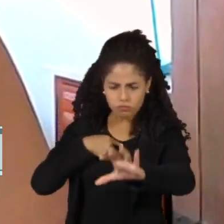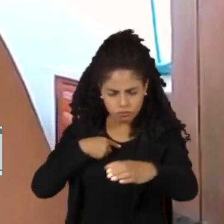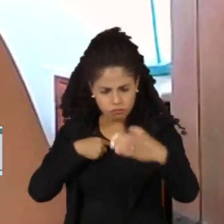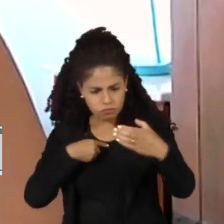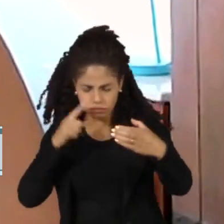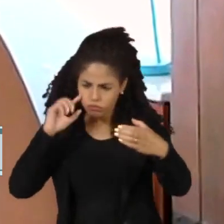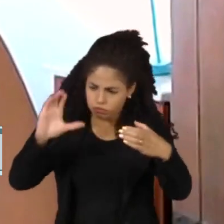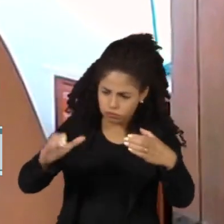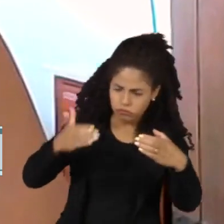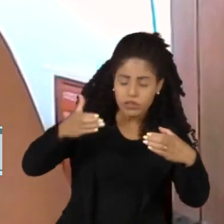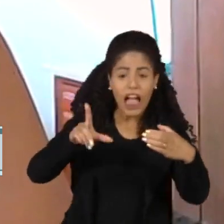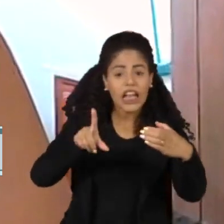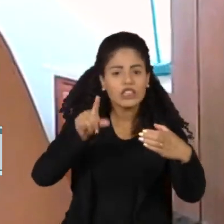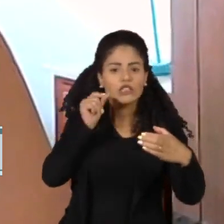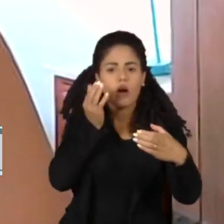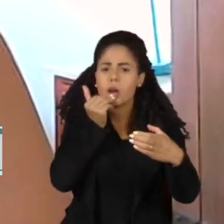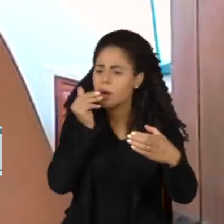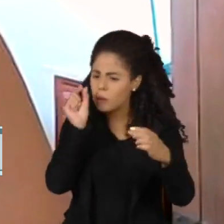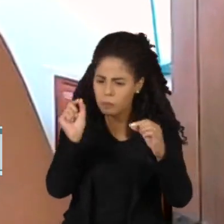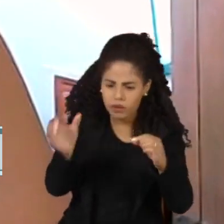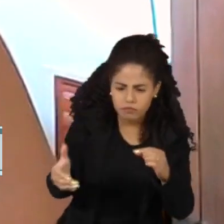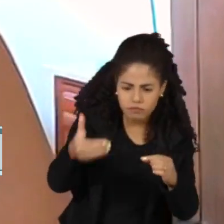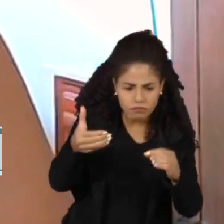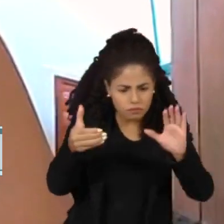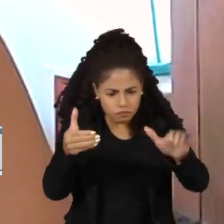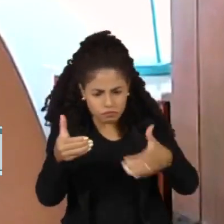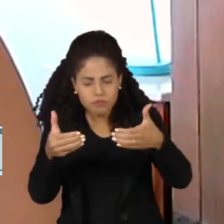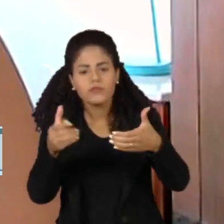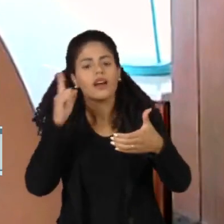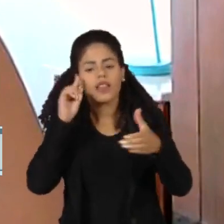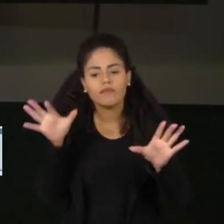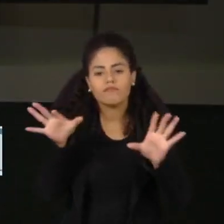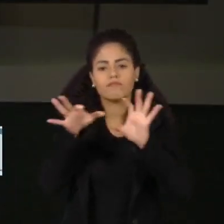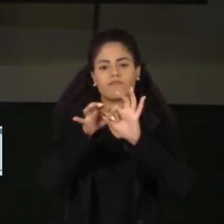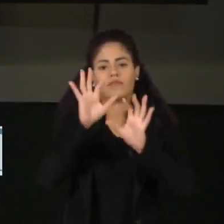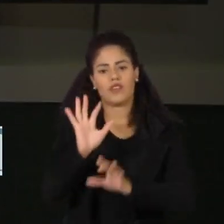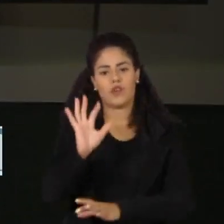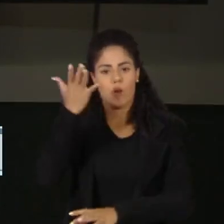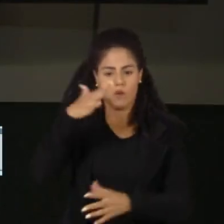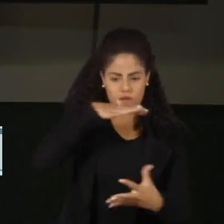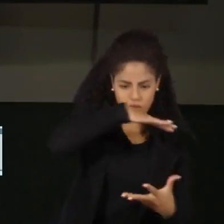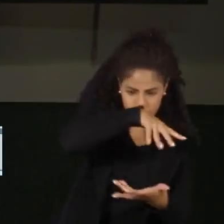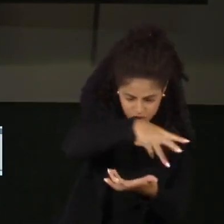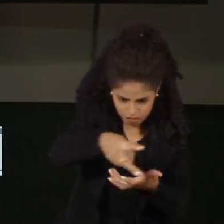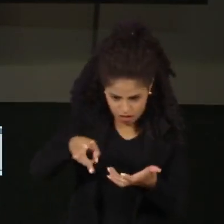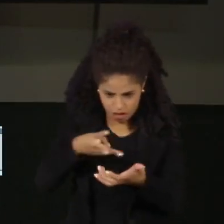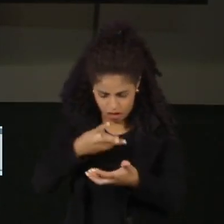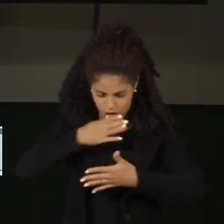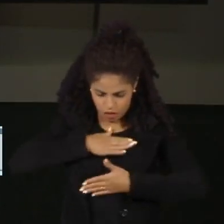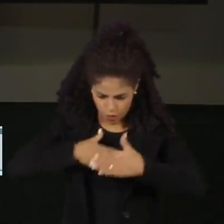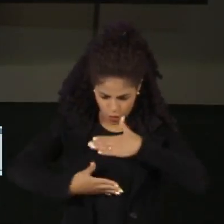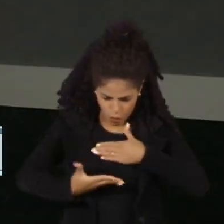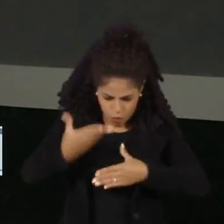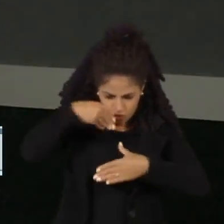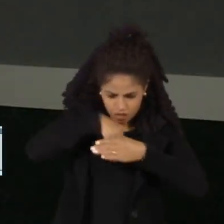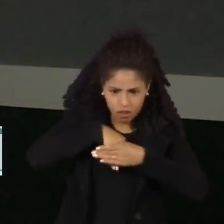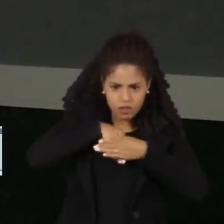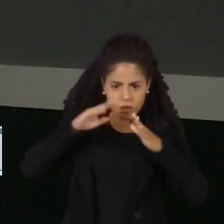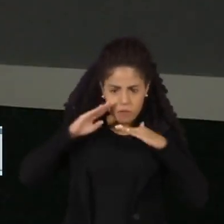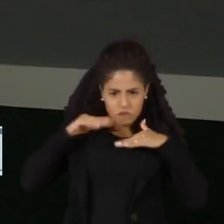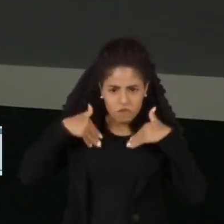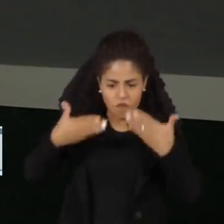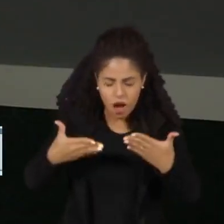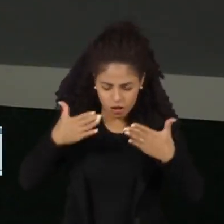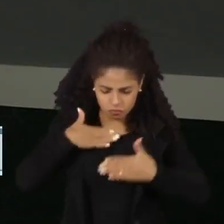comer está relacionado com muitas coisas que acontecem no mundo, dentro do nosso corpo e fora dele, E hoje